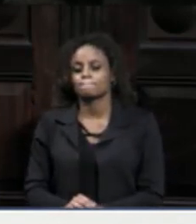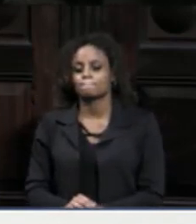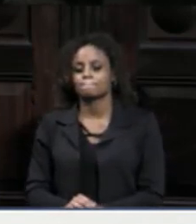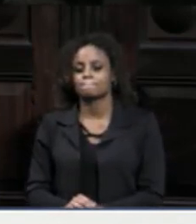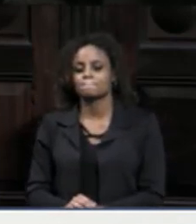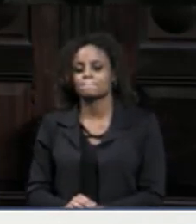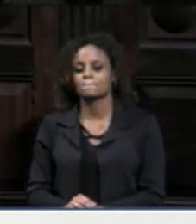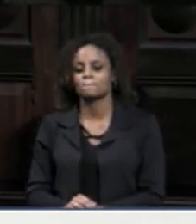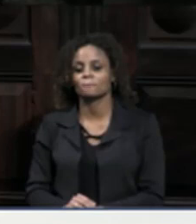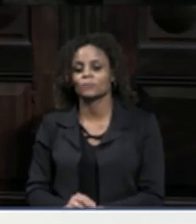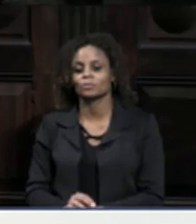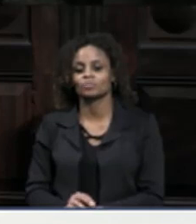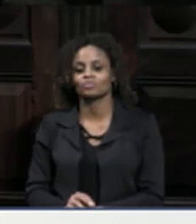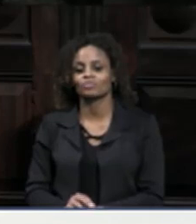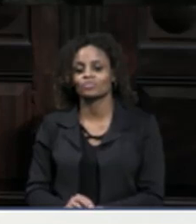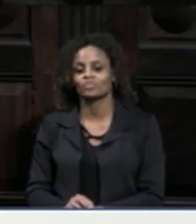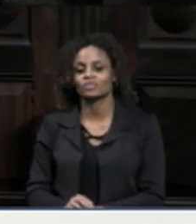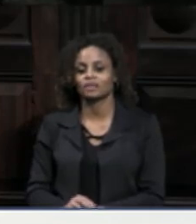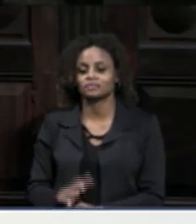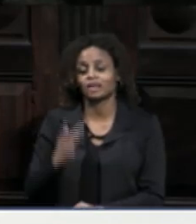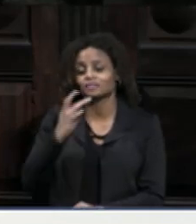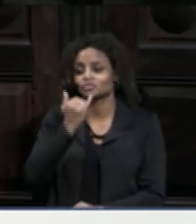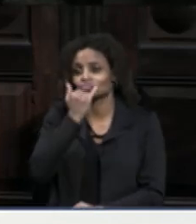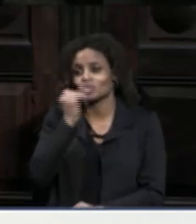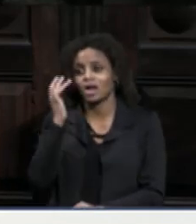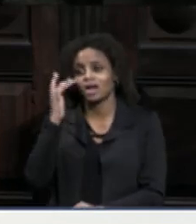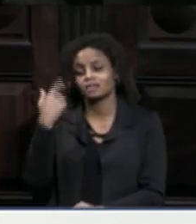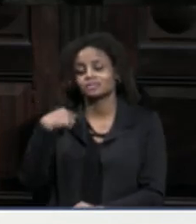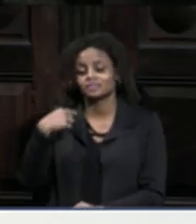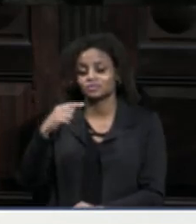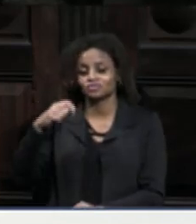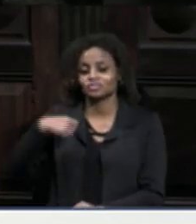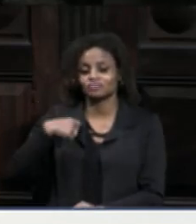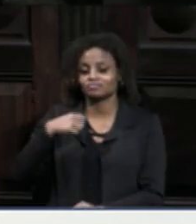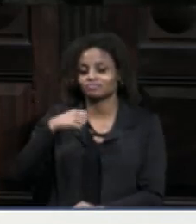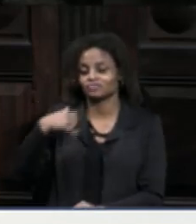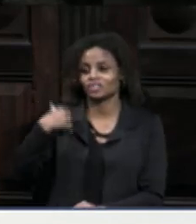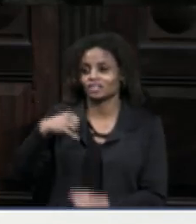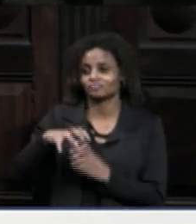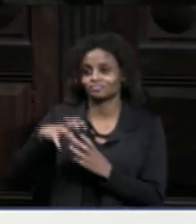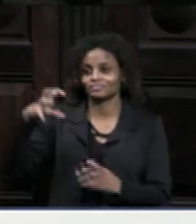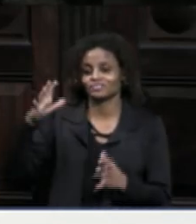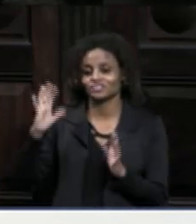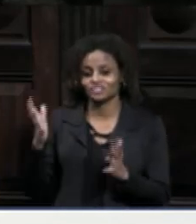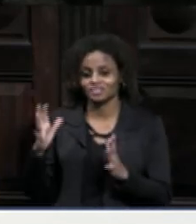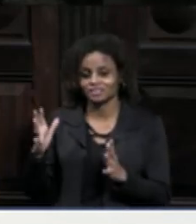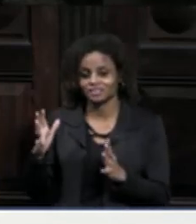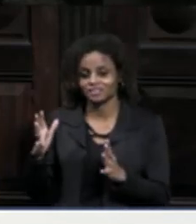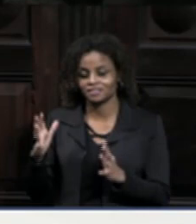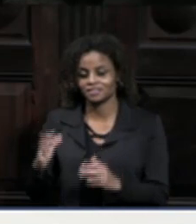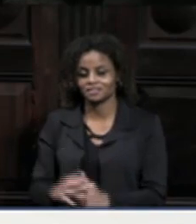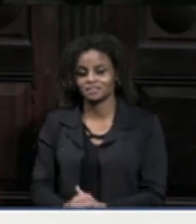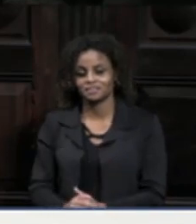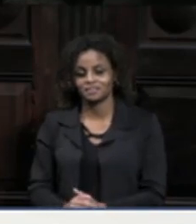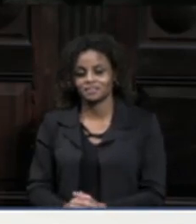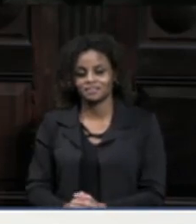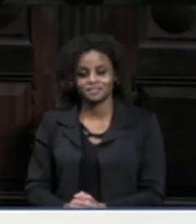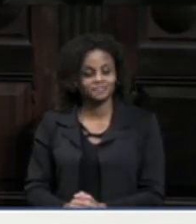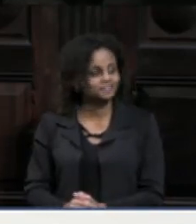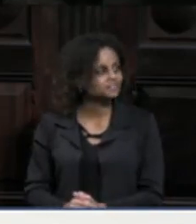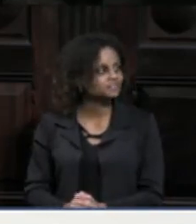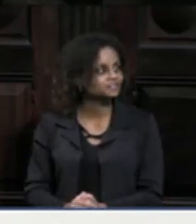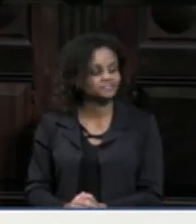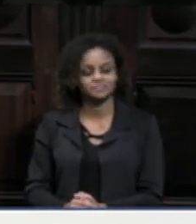alguns, eu sou antigo, gosto dessas palavras, e Vossa Excelência conhece, porque o senhor já dançou um